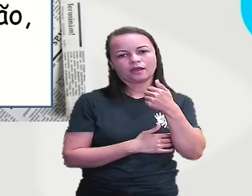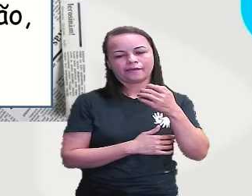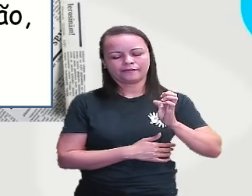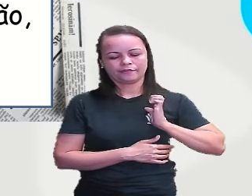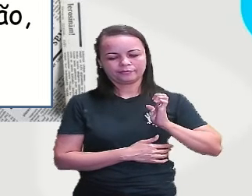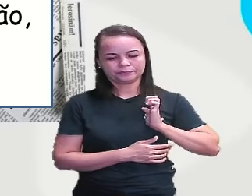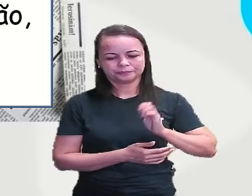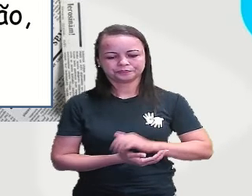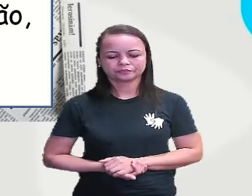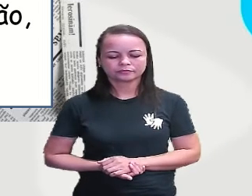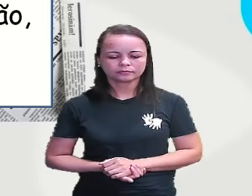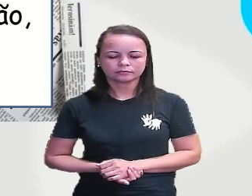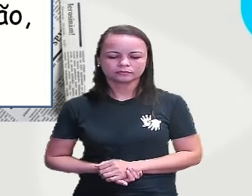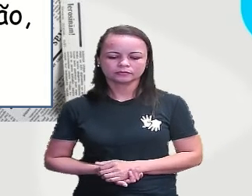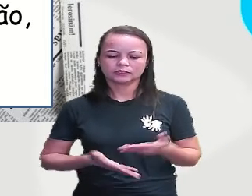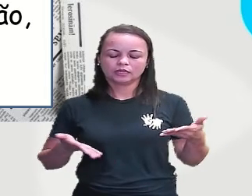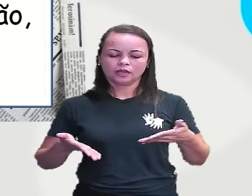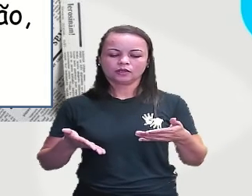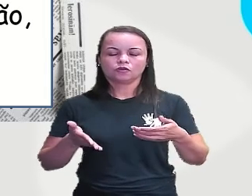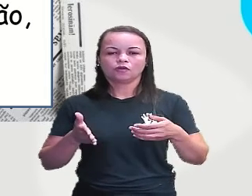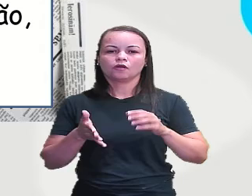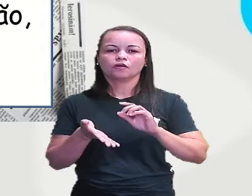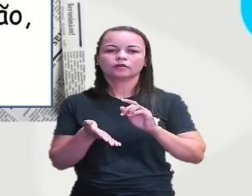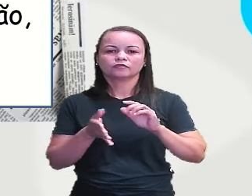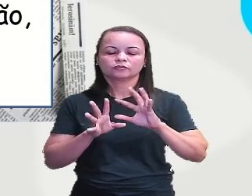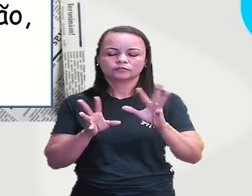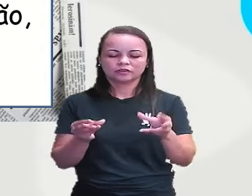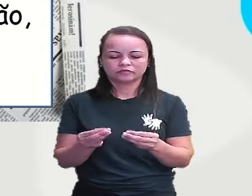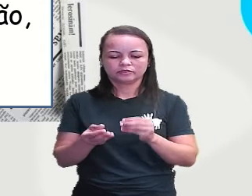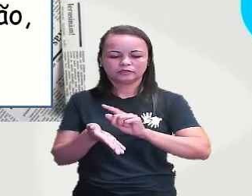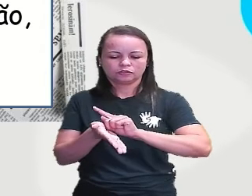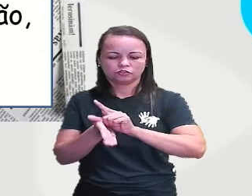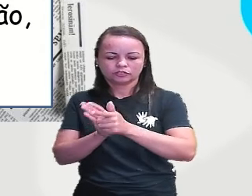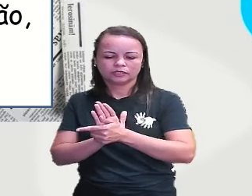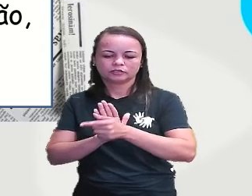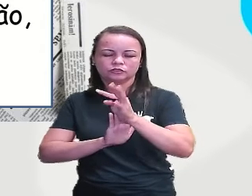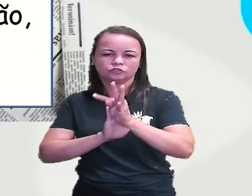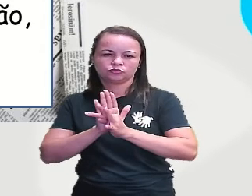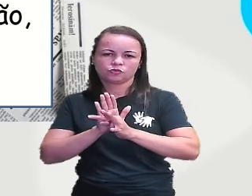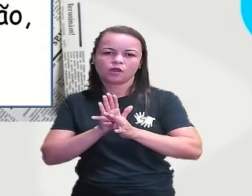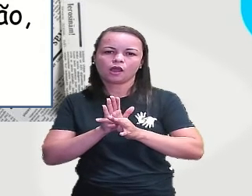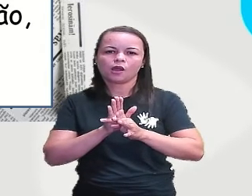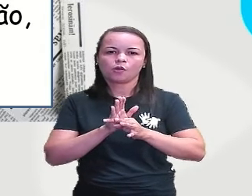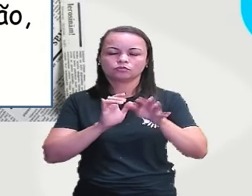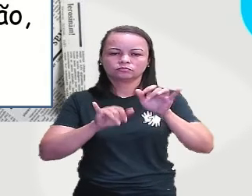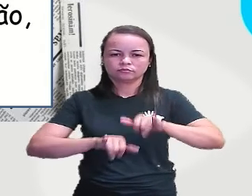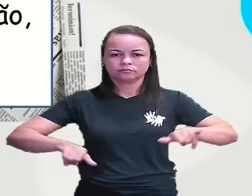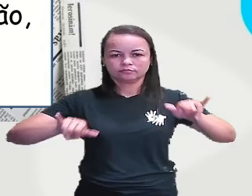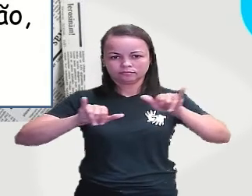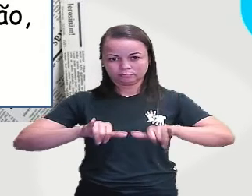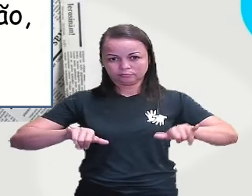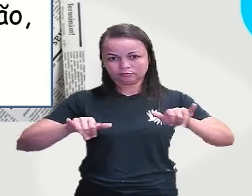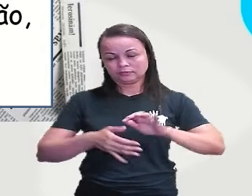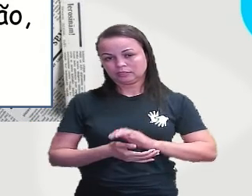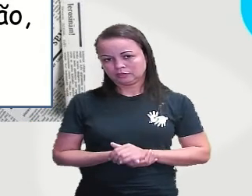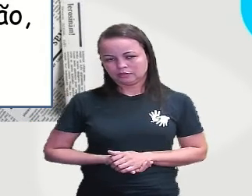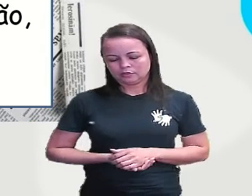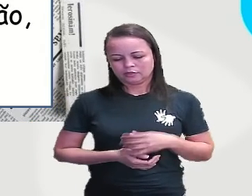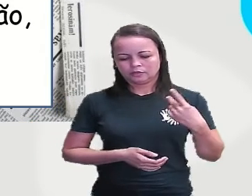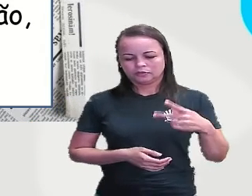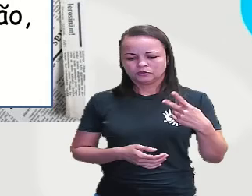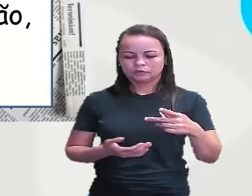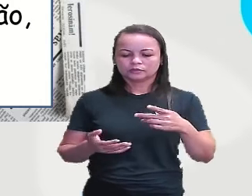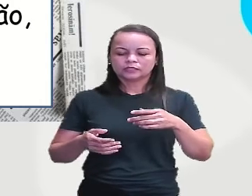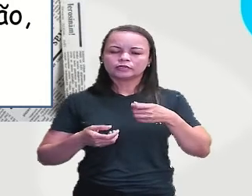Vamos revisar agora um pouquinho sobre o gênero textual notícia, tá bom? Então, a notícia é um gênero da esfera jornalística